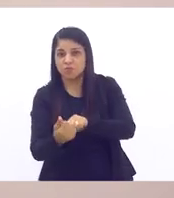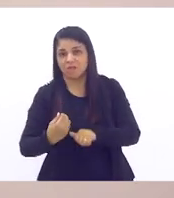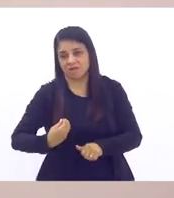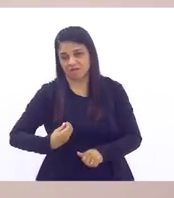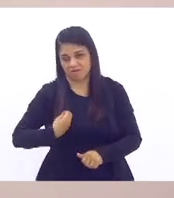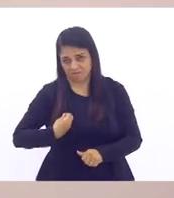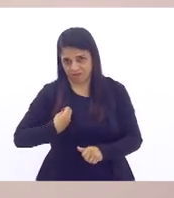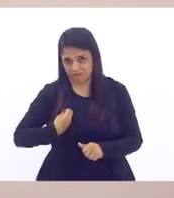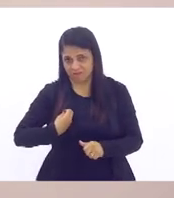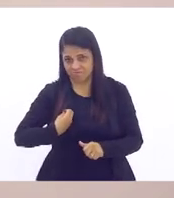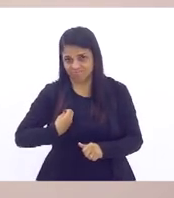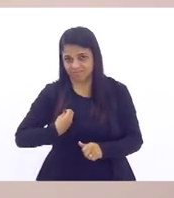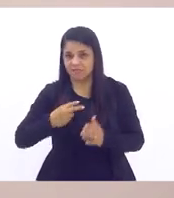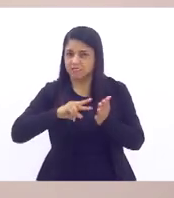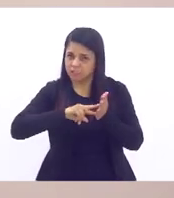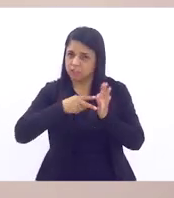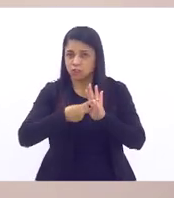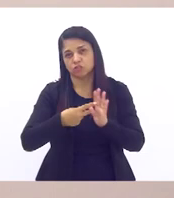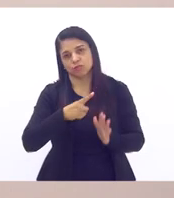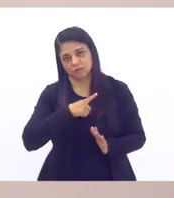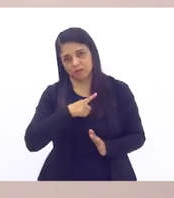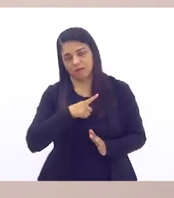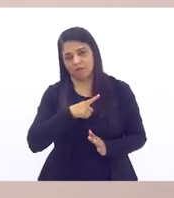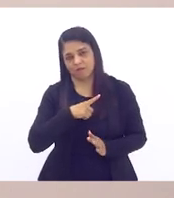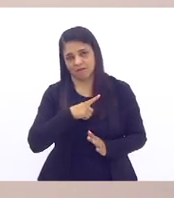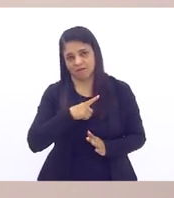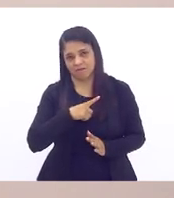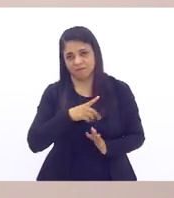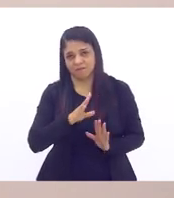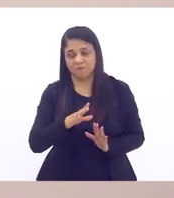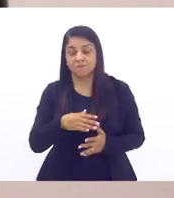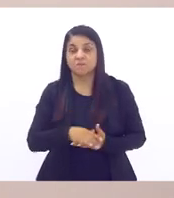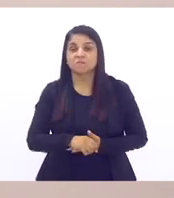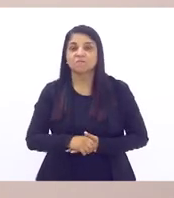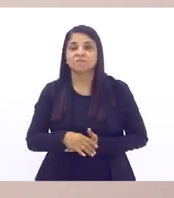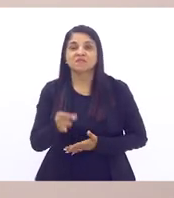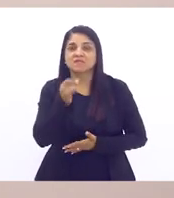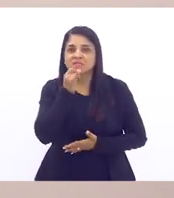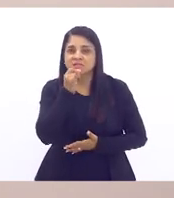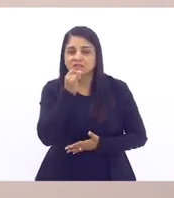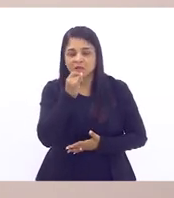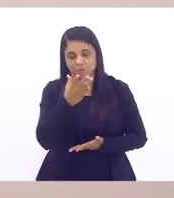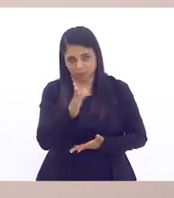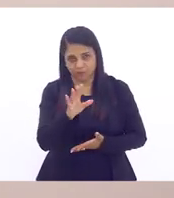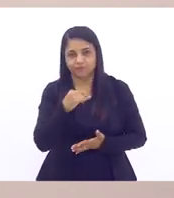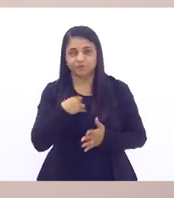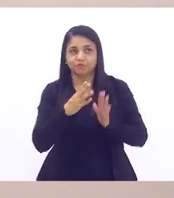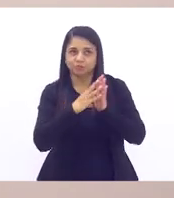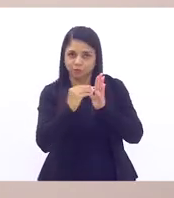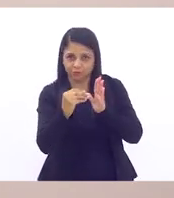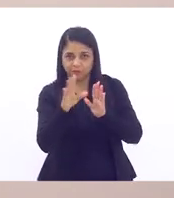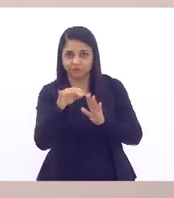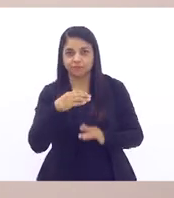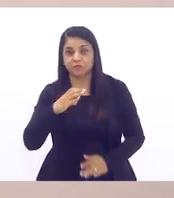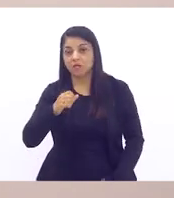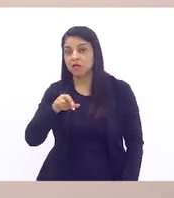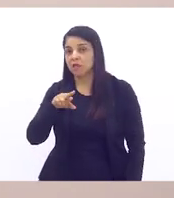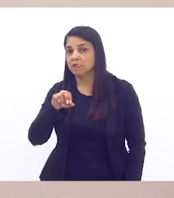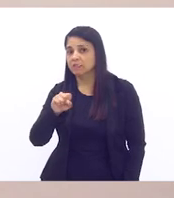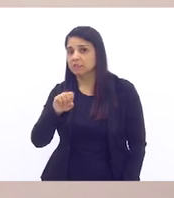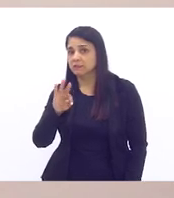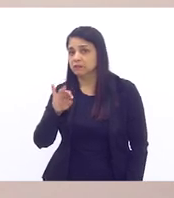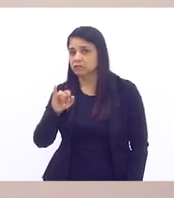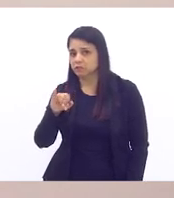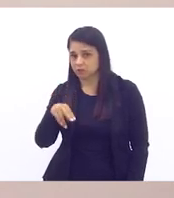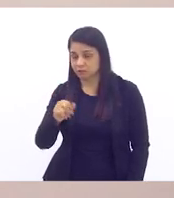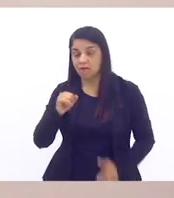ter sentido não é Então veja um outro exemplo E aí vou lhe dar Cristina como a informação